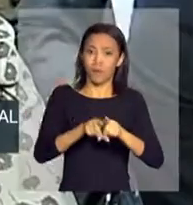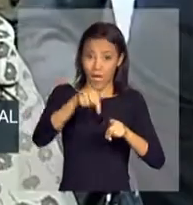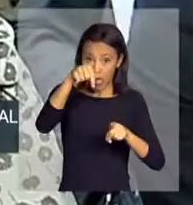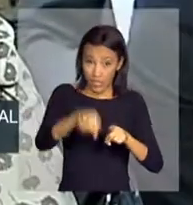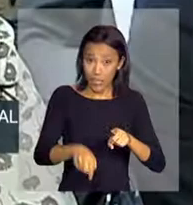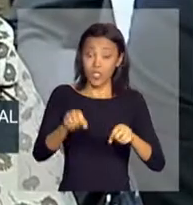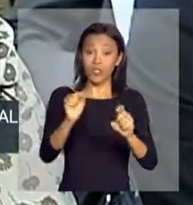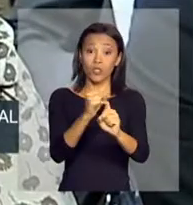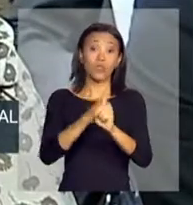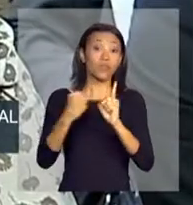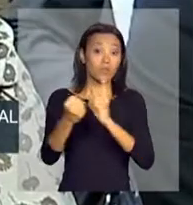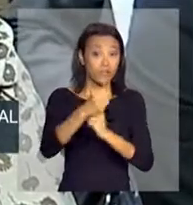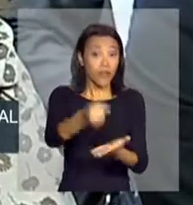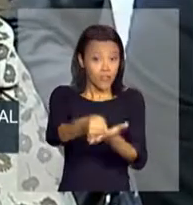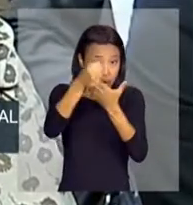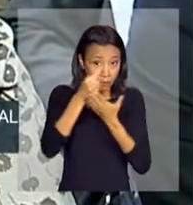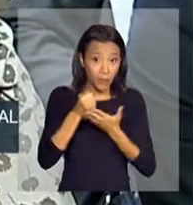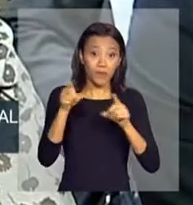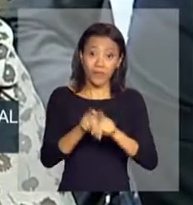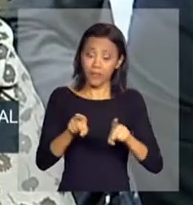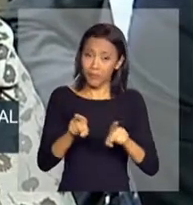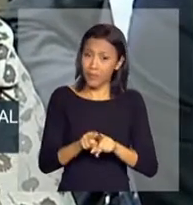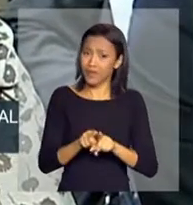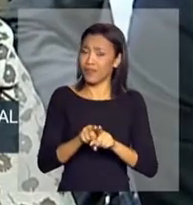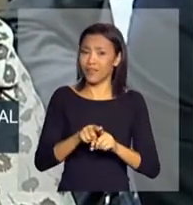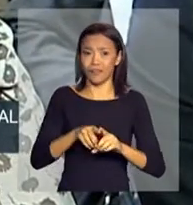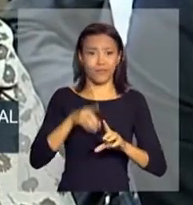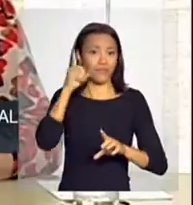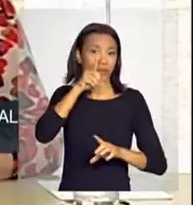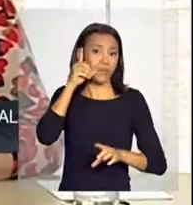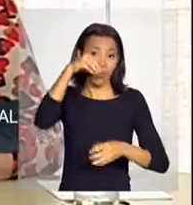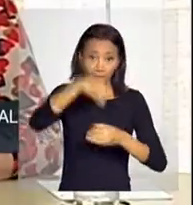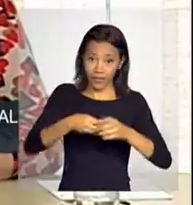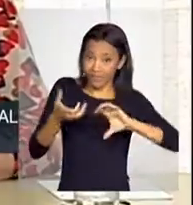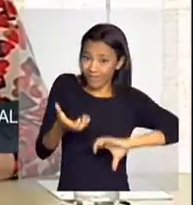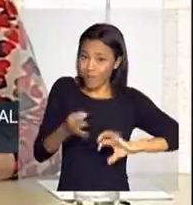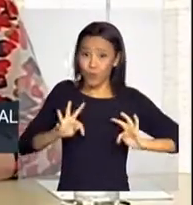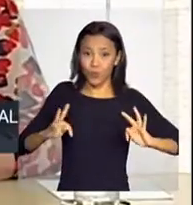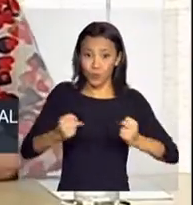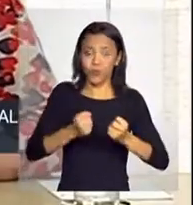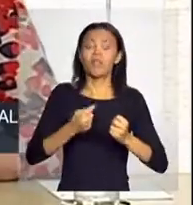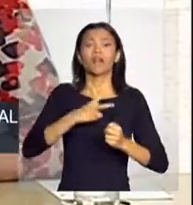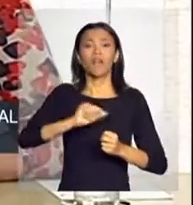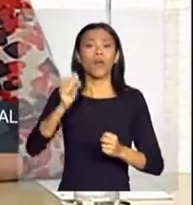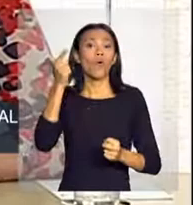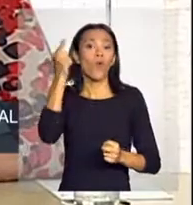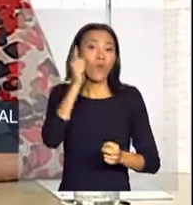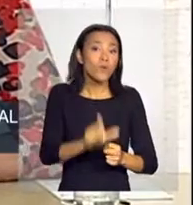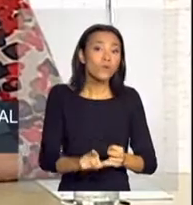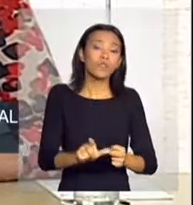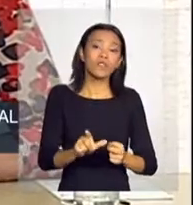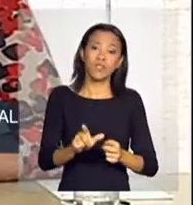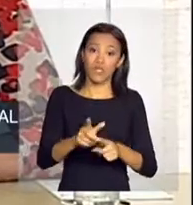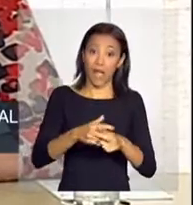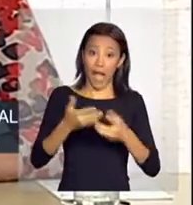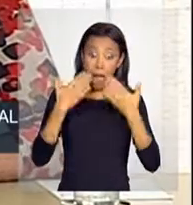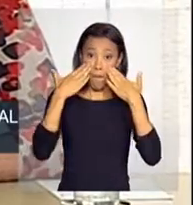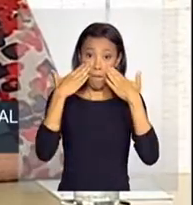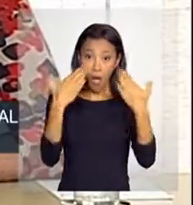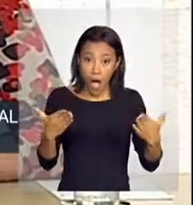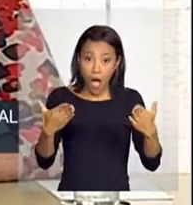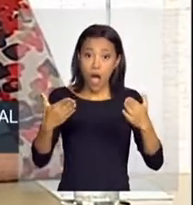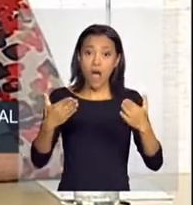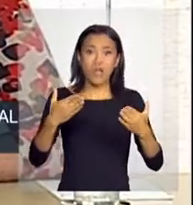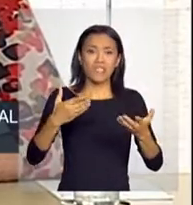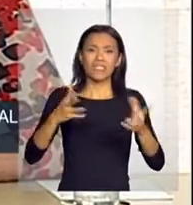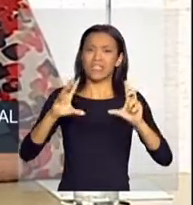Em uma sociedade brasileira como O parlamento brasileiro que a gente vai conseguir primeiro dá visibilidade ao Crime e